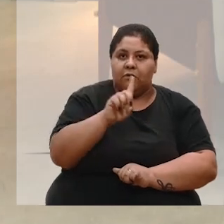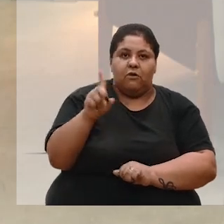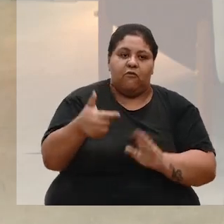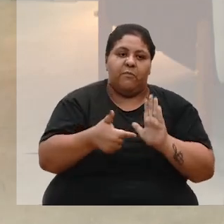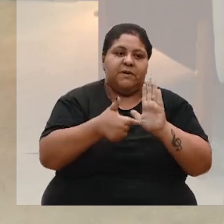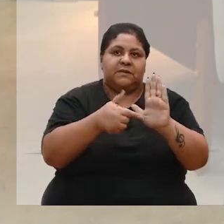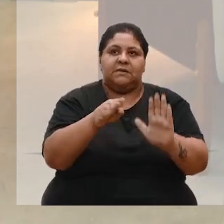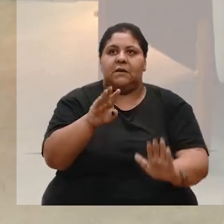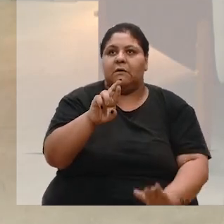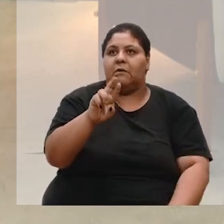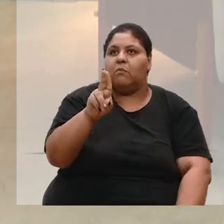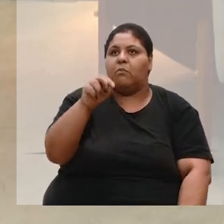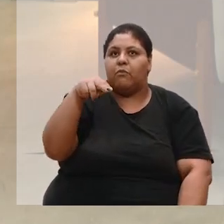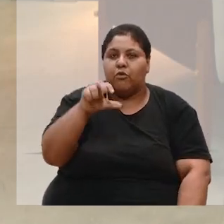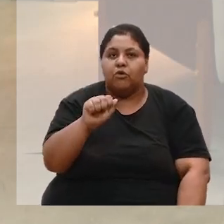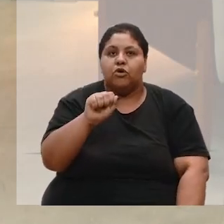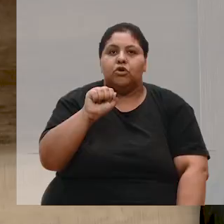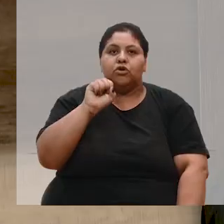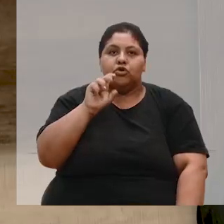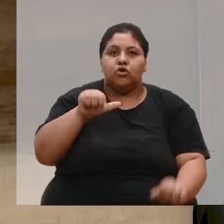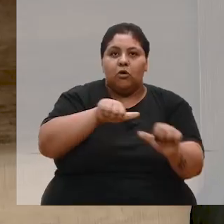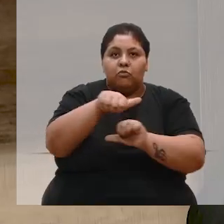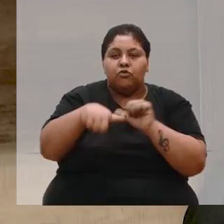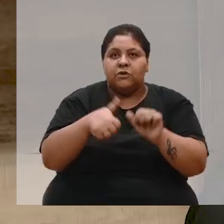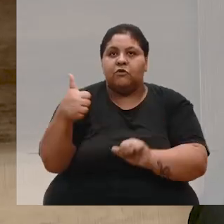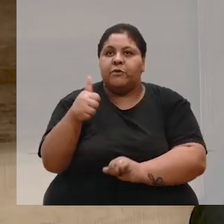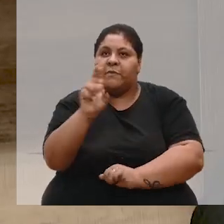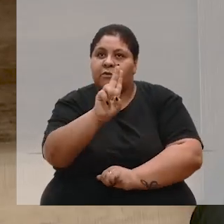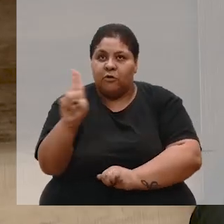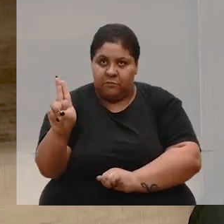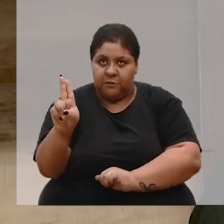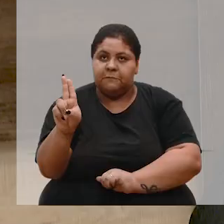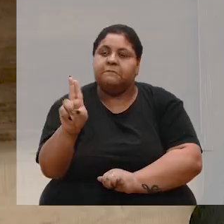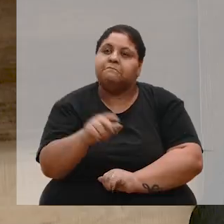lá, então é só o primeiro nome e ainda trocando, né?